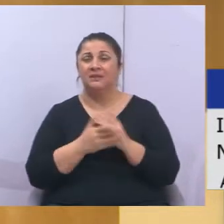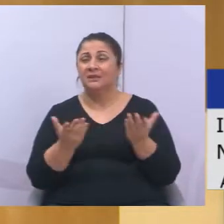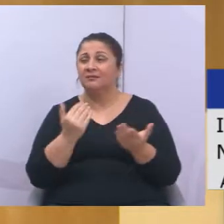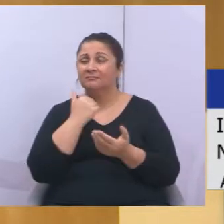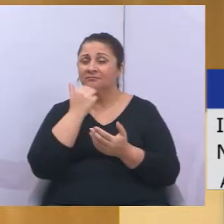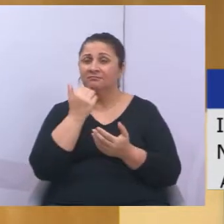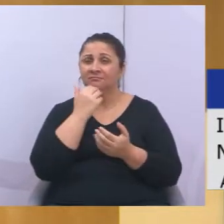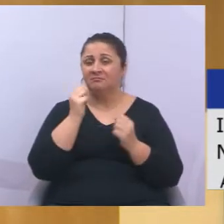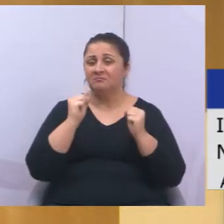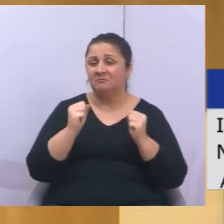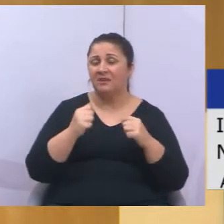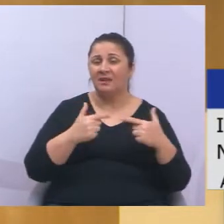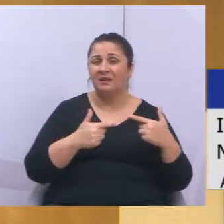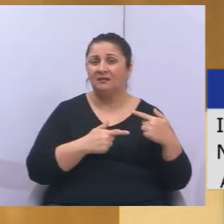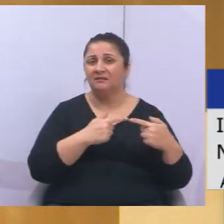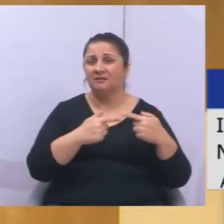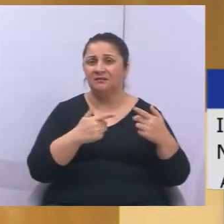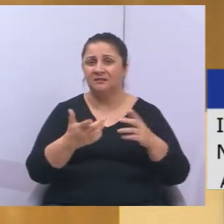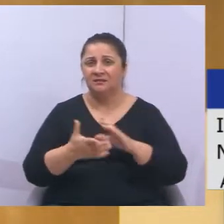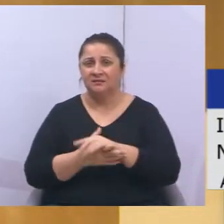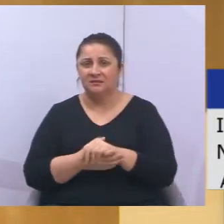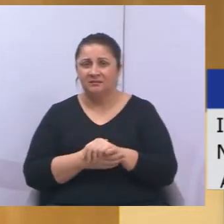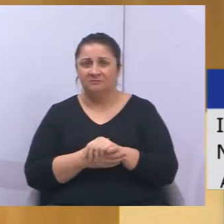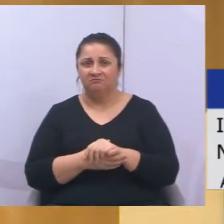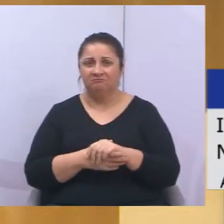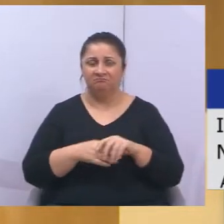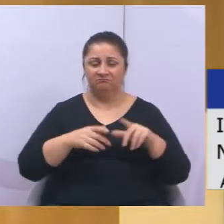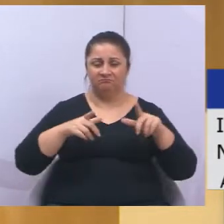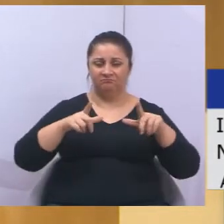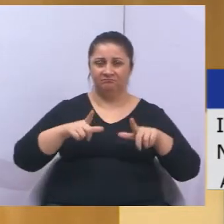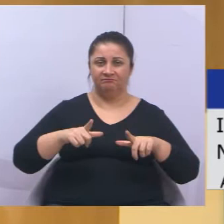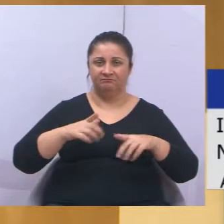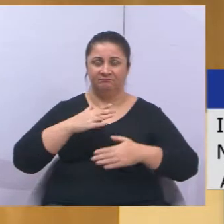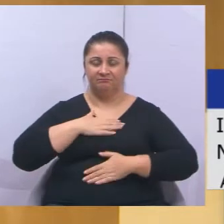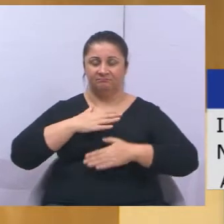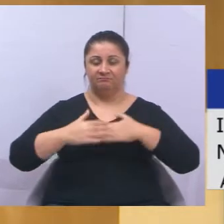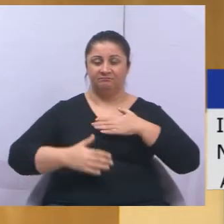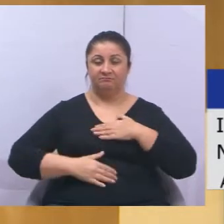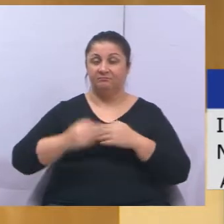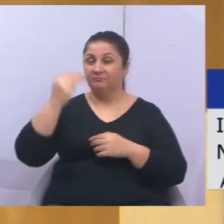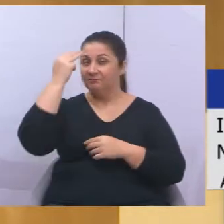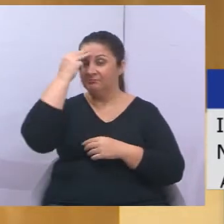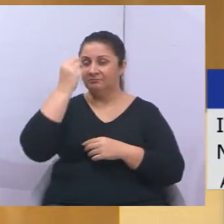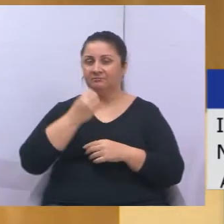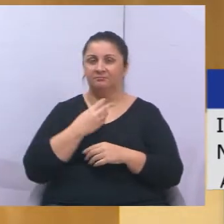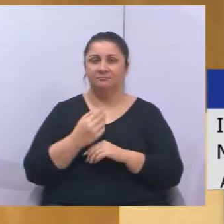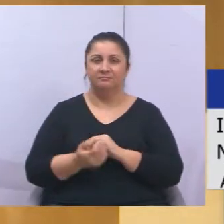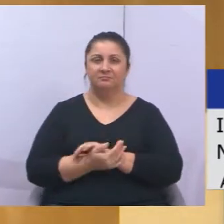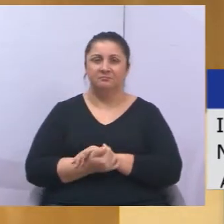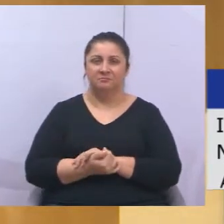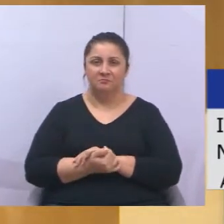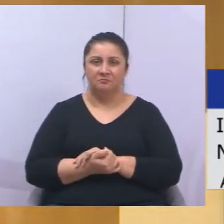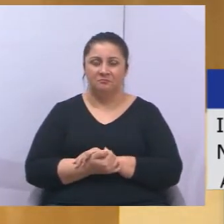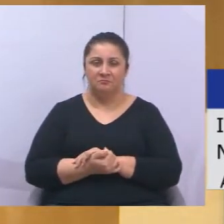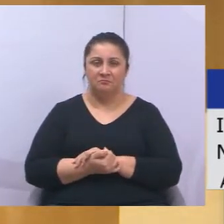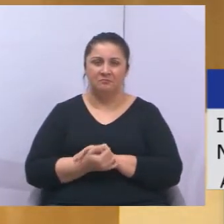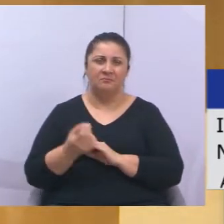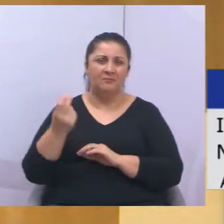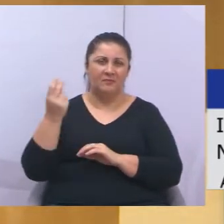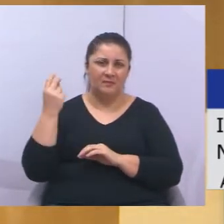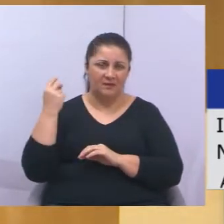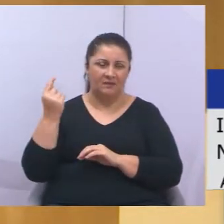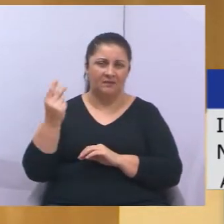às novas gerações um ambiente física e mentalmente saudáveis. Nas últimas décadas,